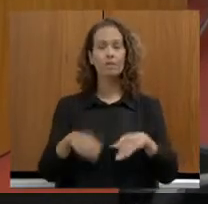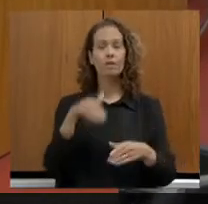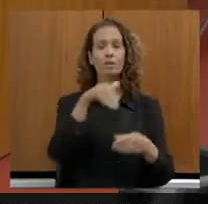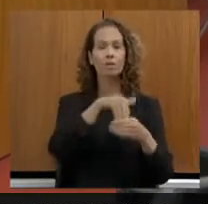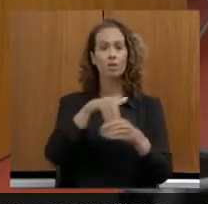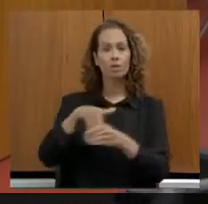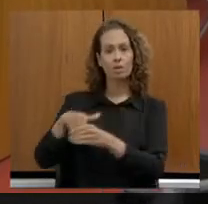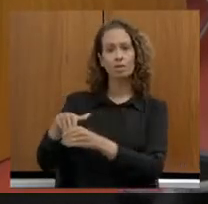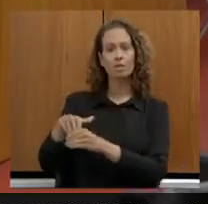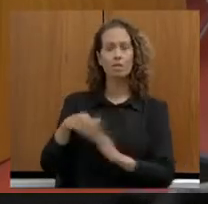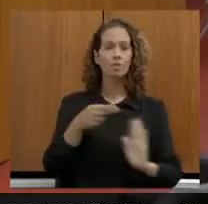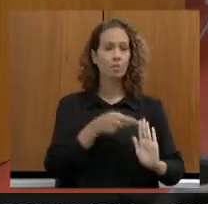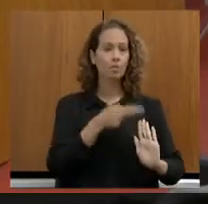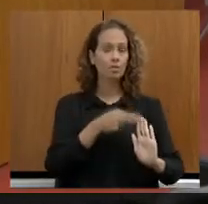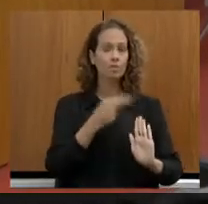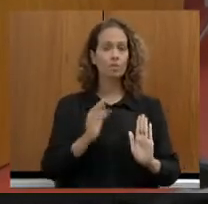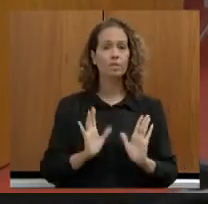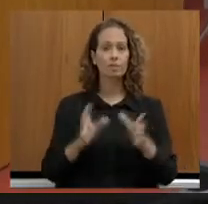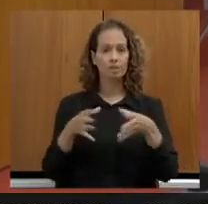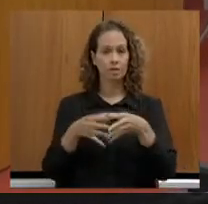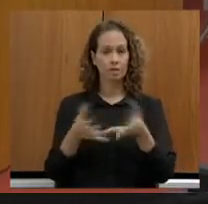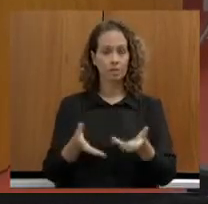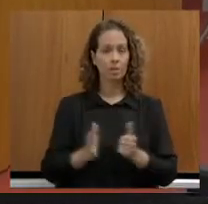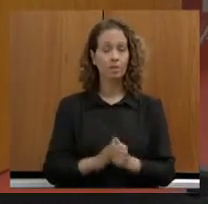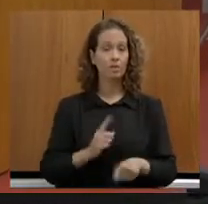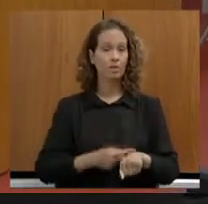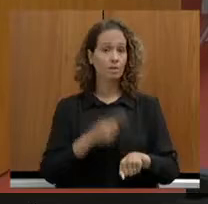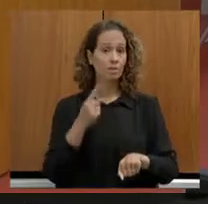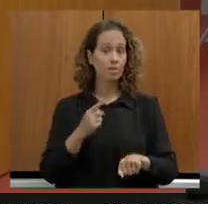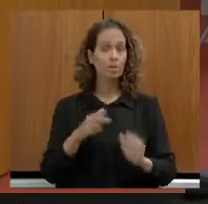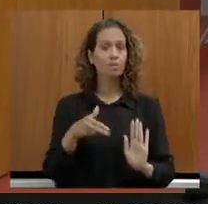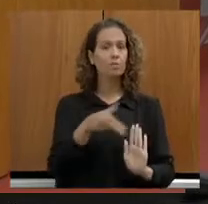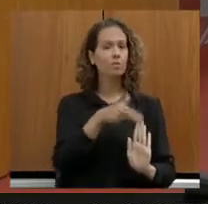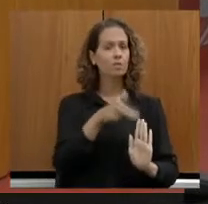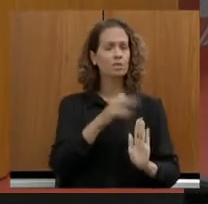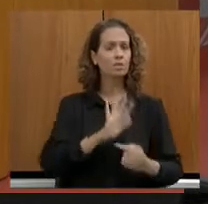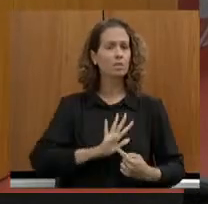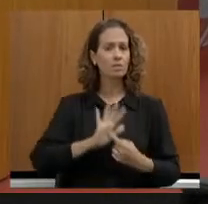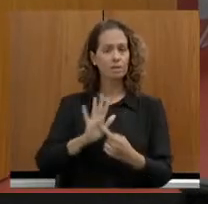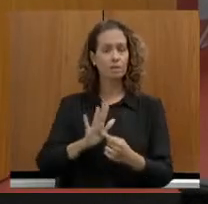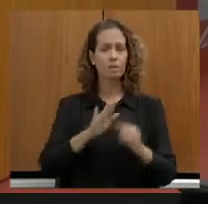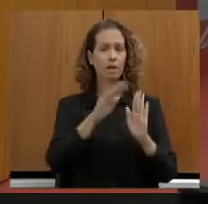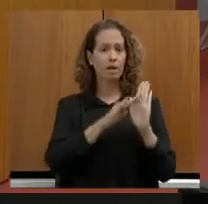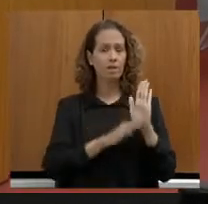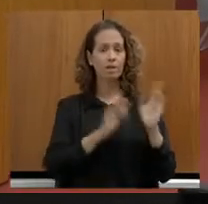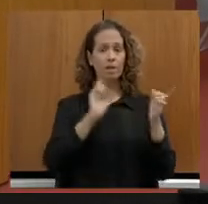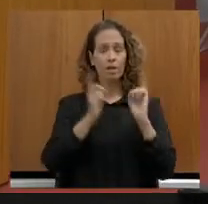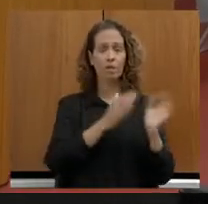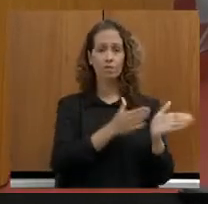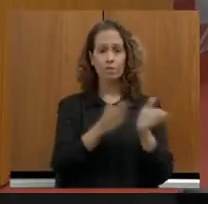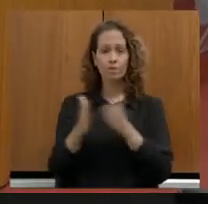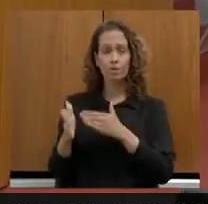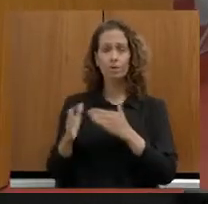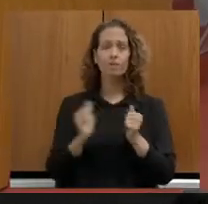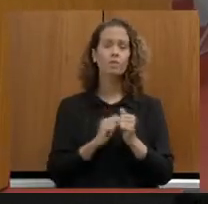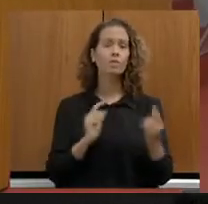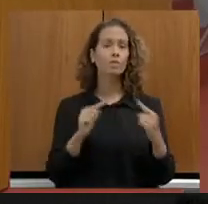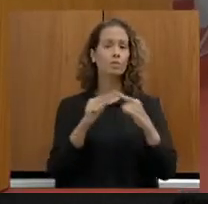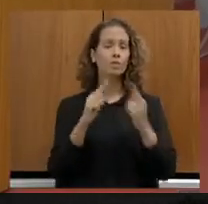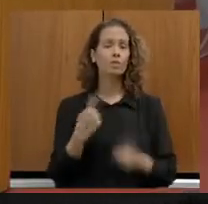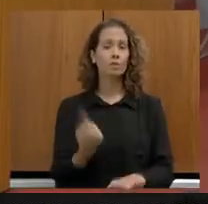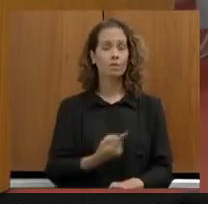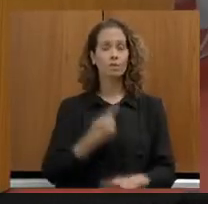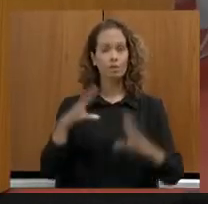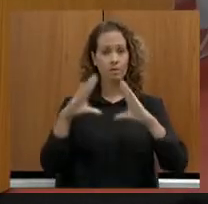de proposições da comissão esse momento vamos apreciar as proposições apresentadas no decorrer da reunião relativas ao nosso